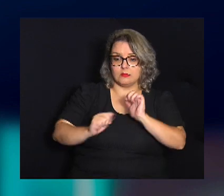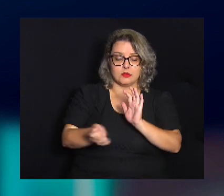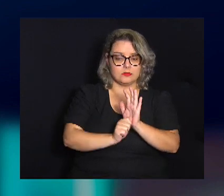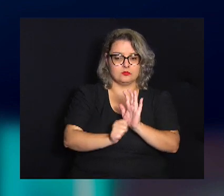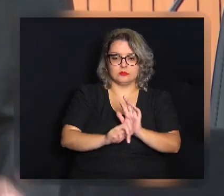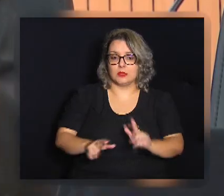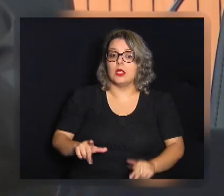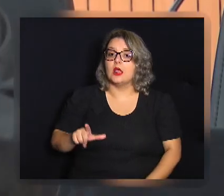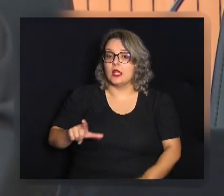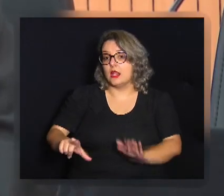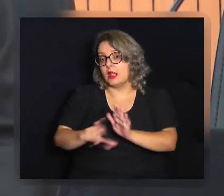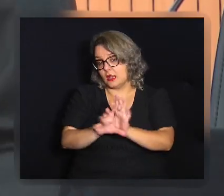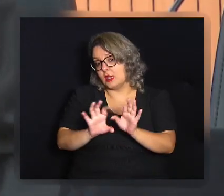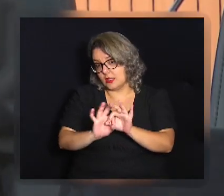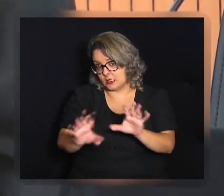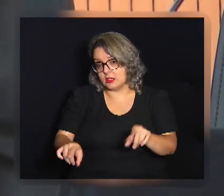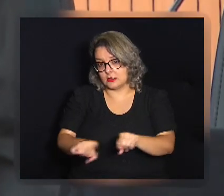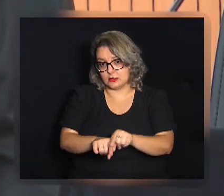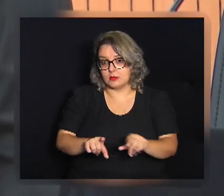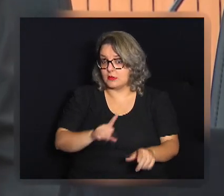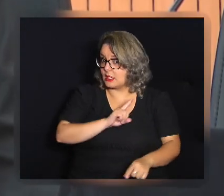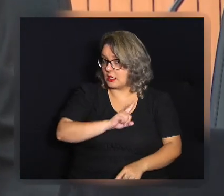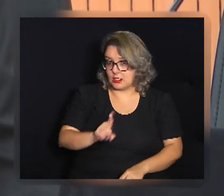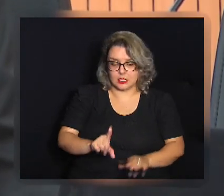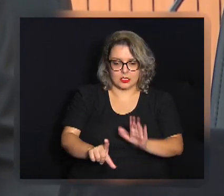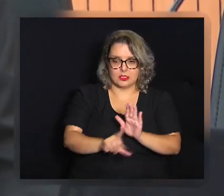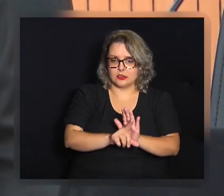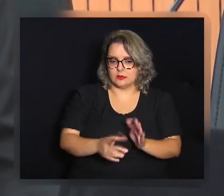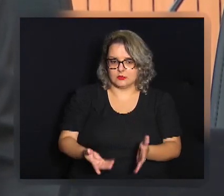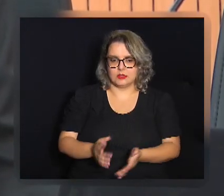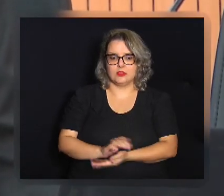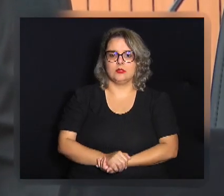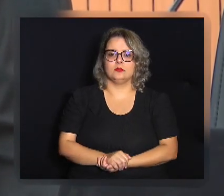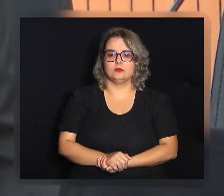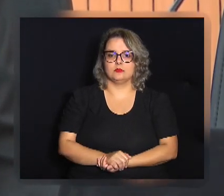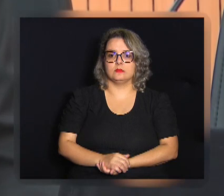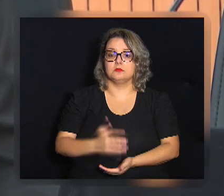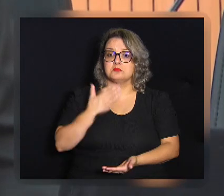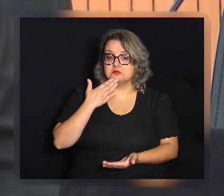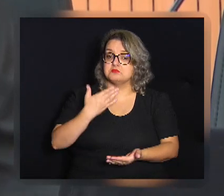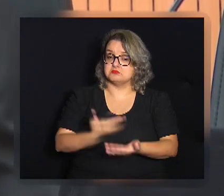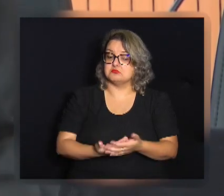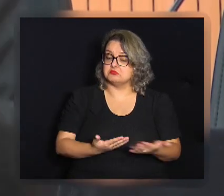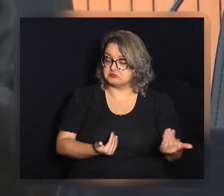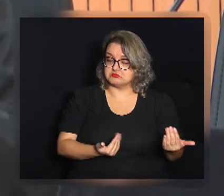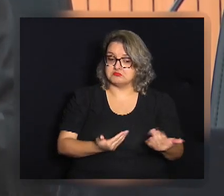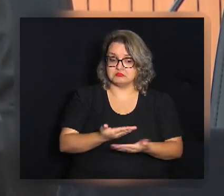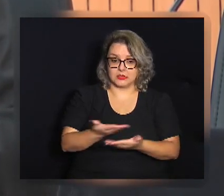e ilícitas. Me surpreendeu o grupo jovem, eu acho que aqui é o grande